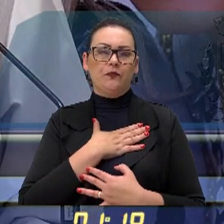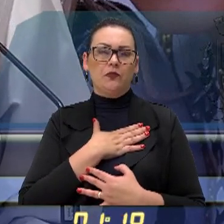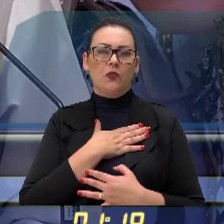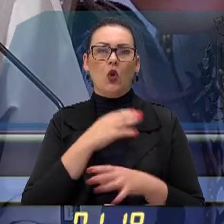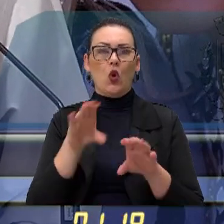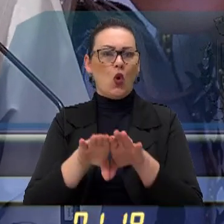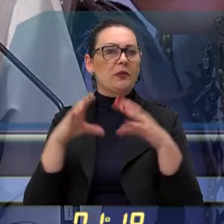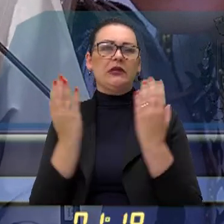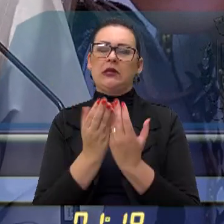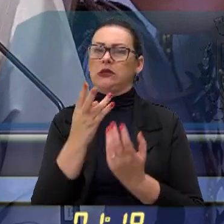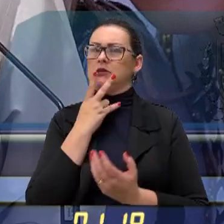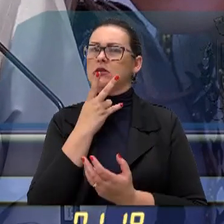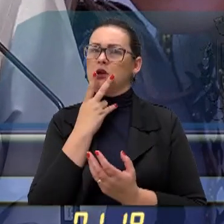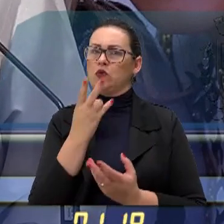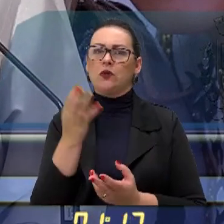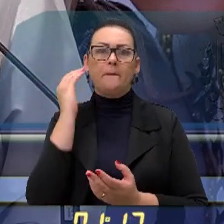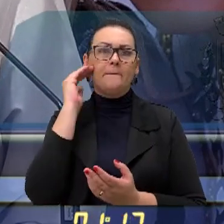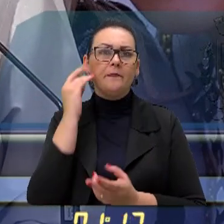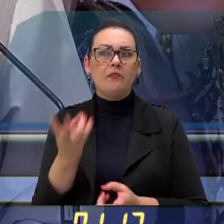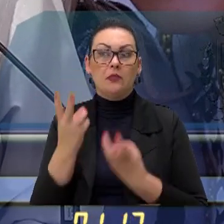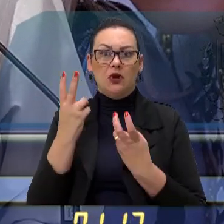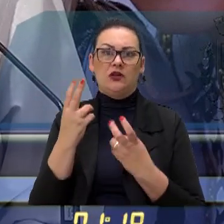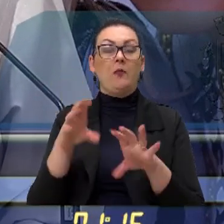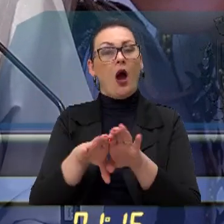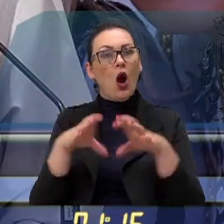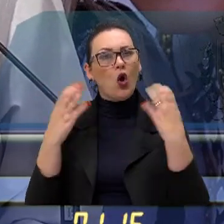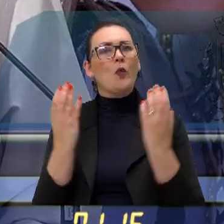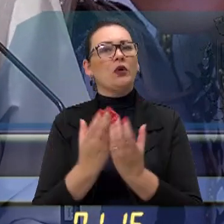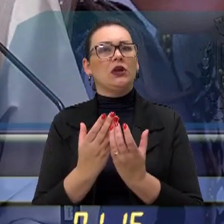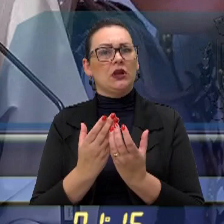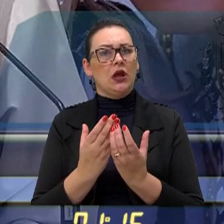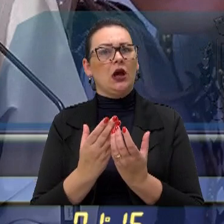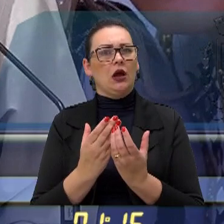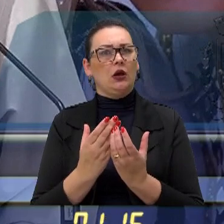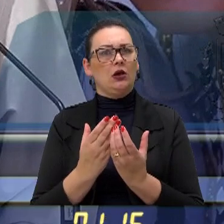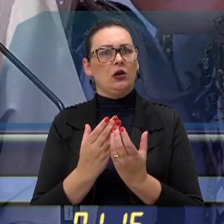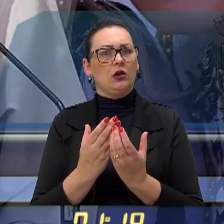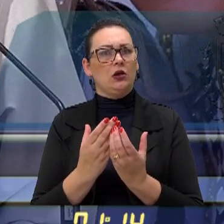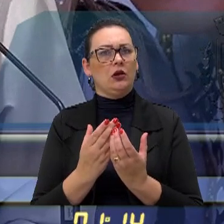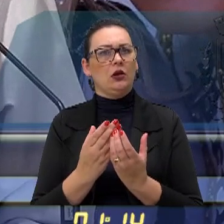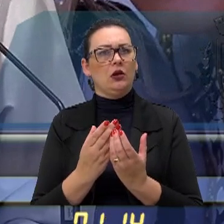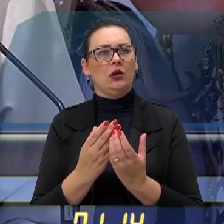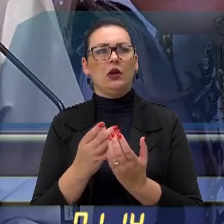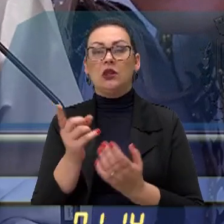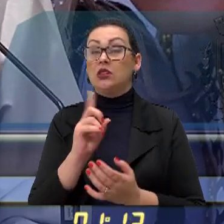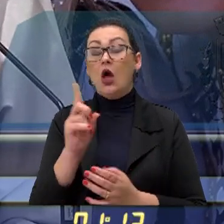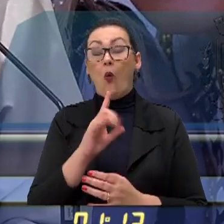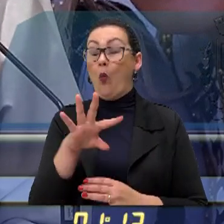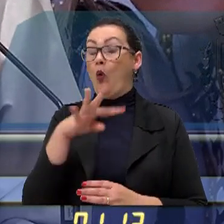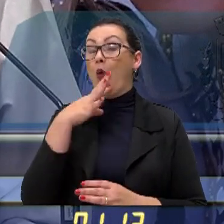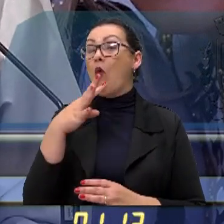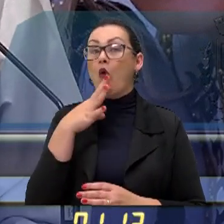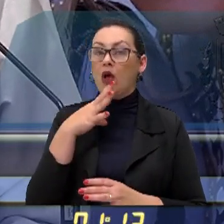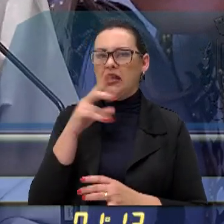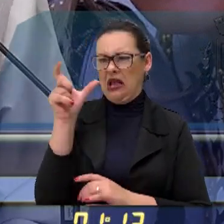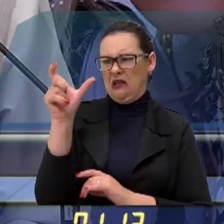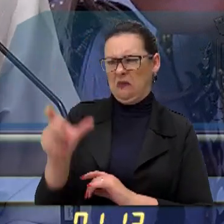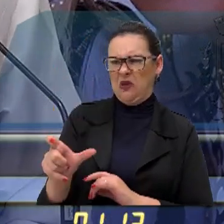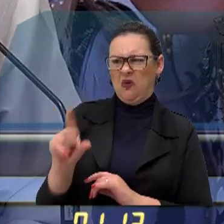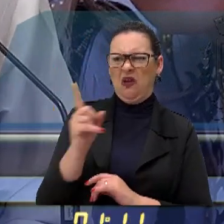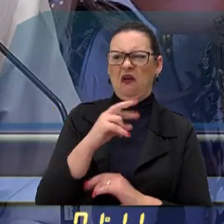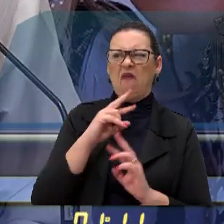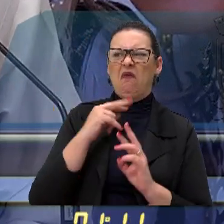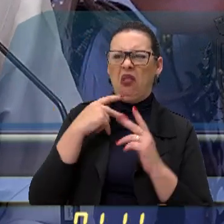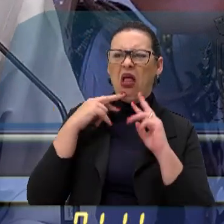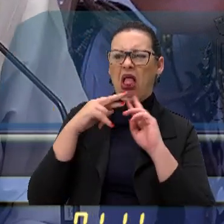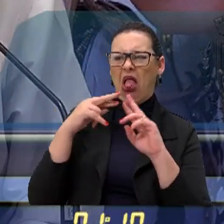da comunidade santacruzense. A nossa comunidade não é reconhecida, não é conhecida pela baixaria.